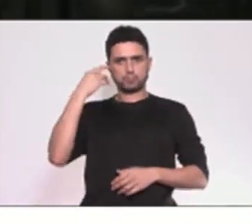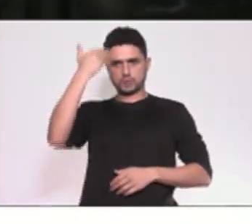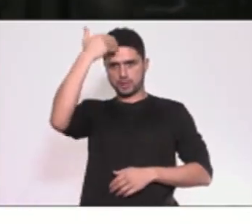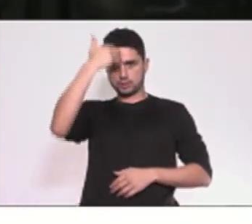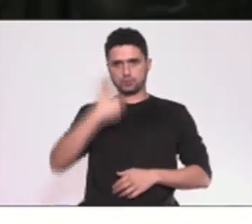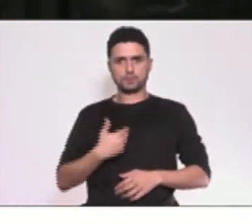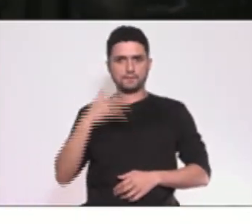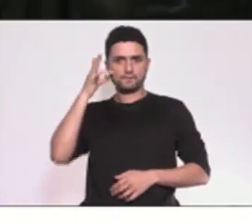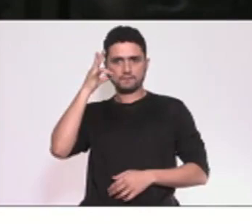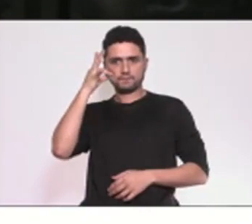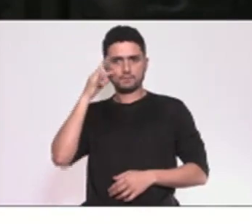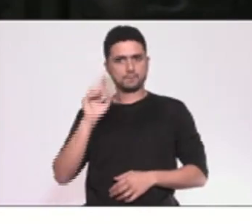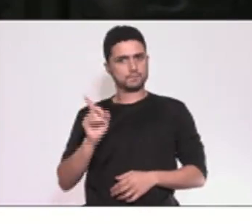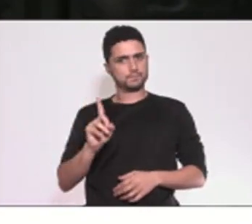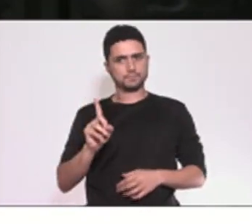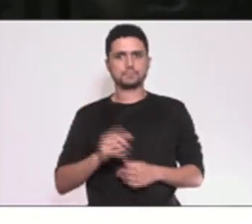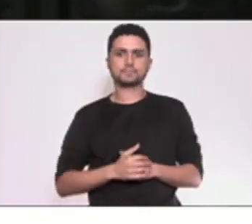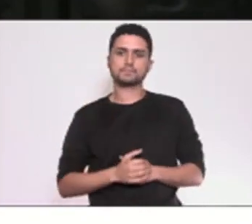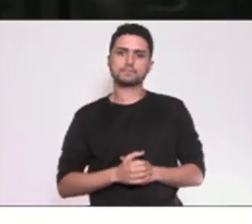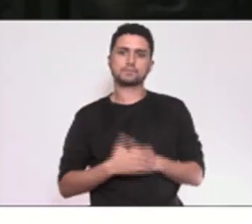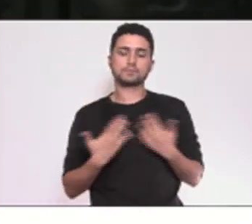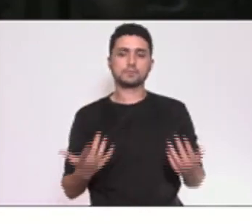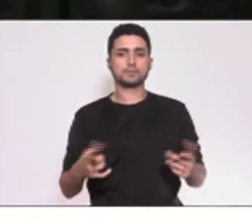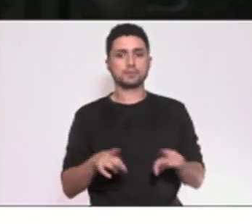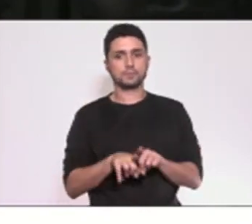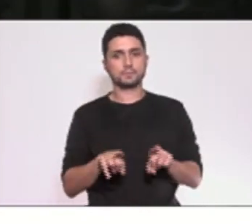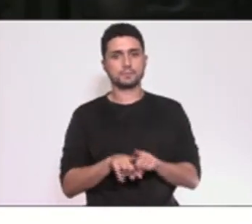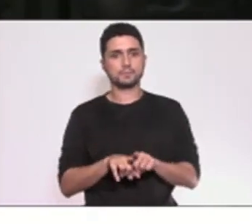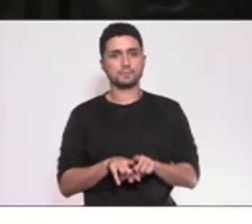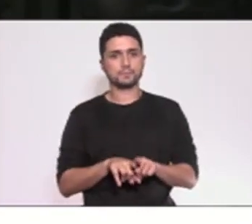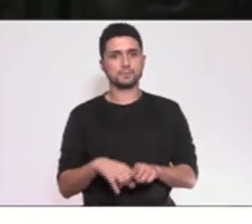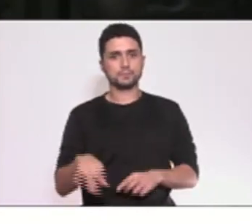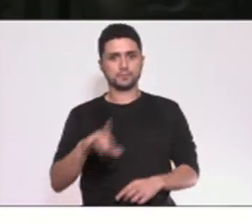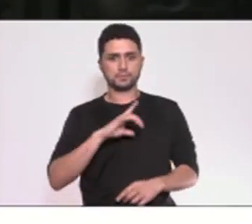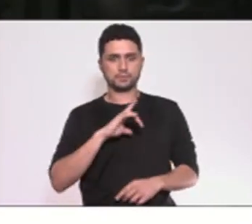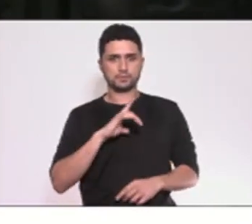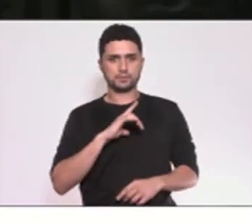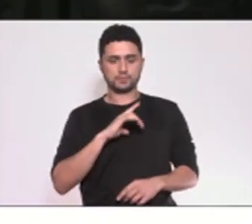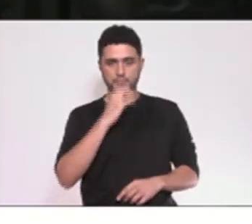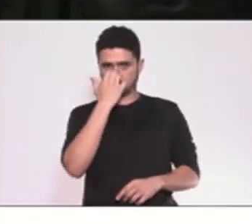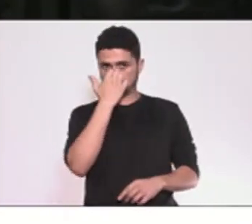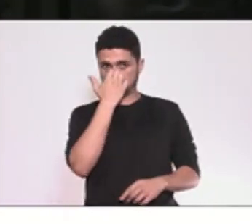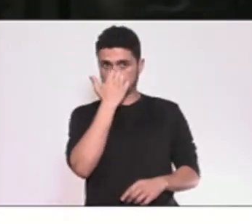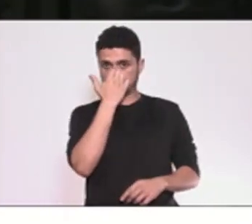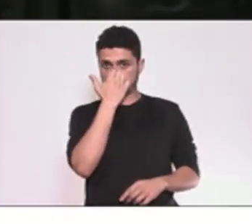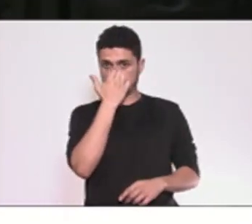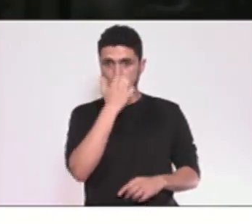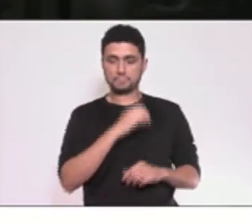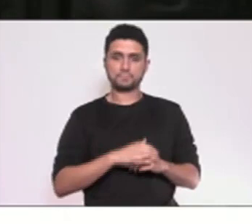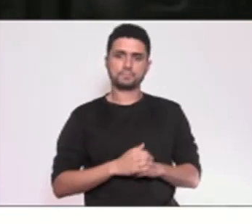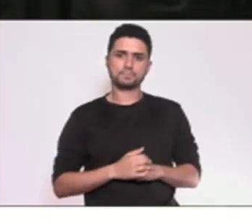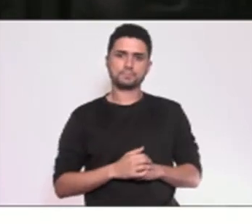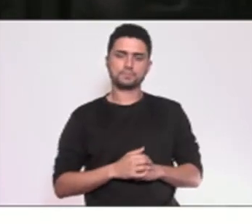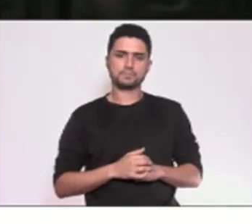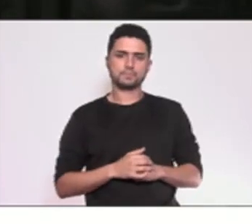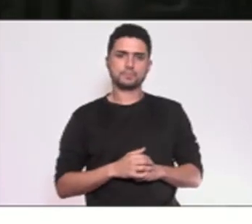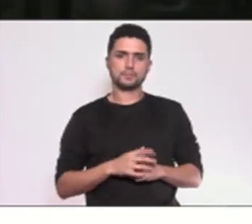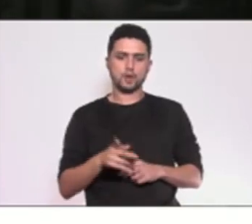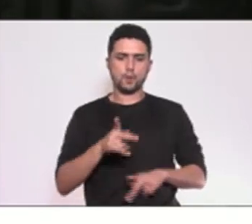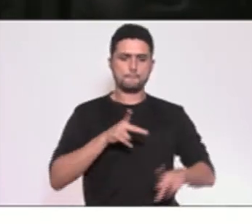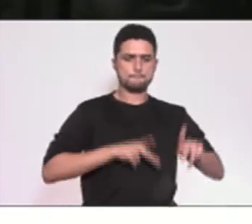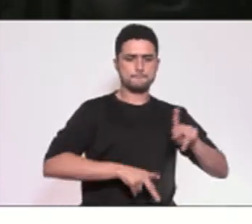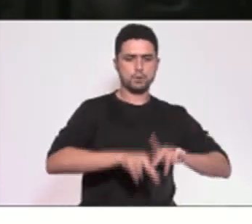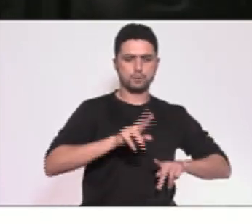física. E se prestam a garantir a soberania da representação